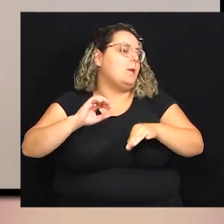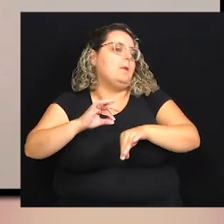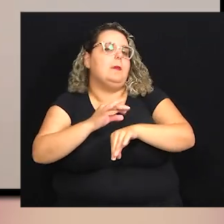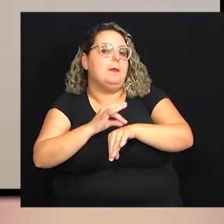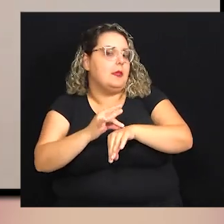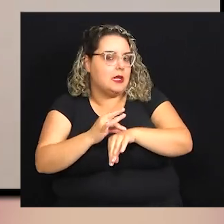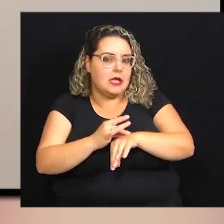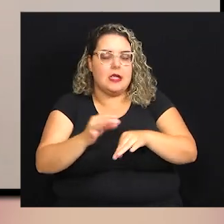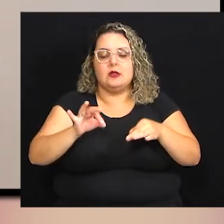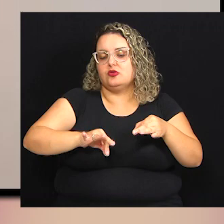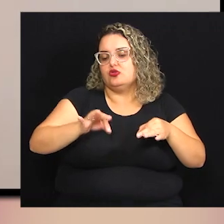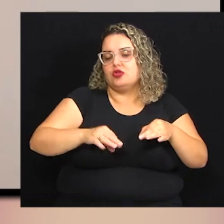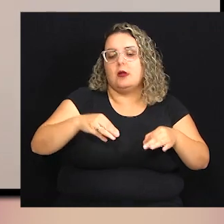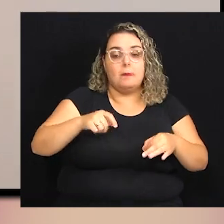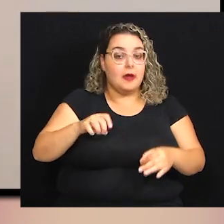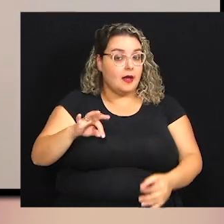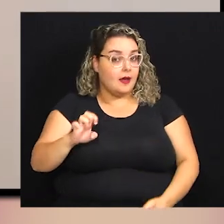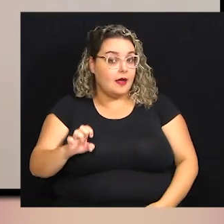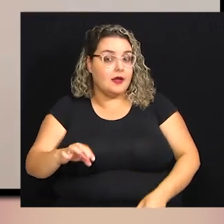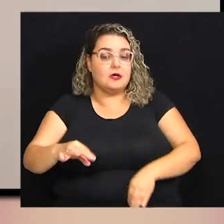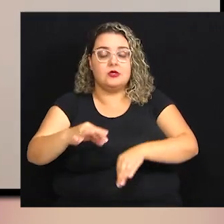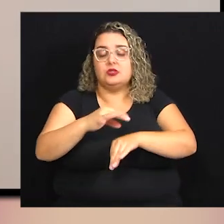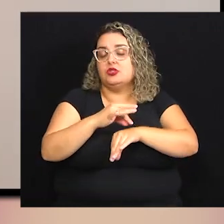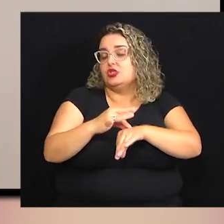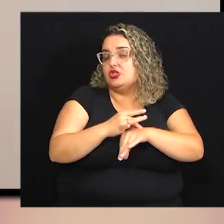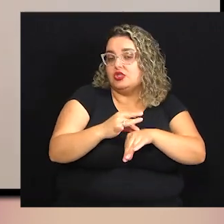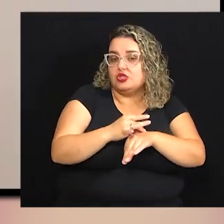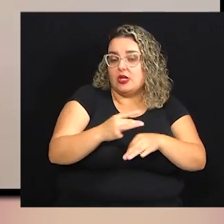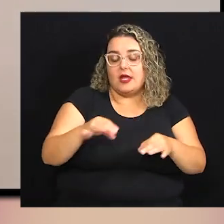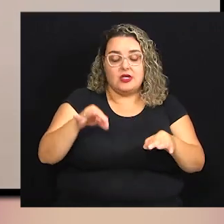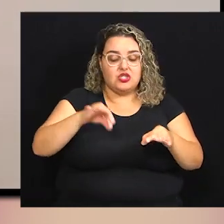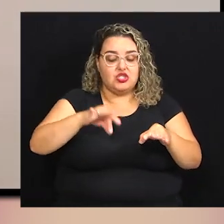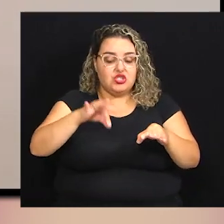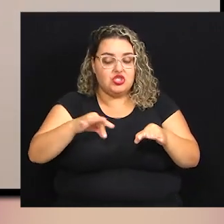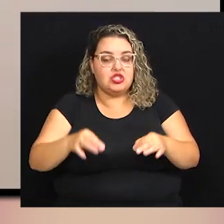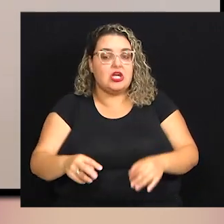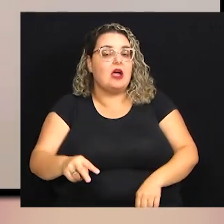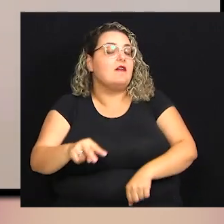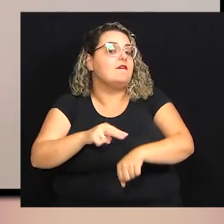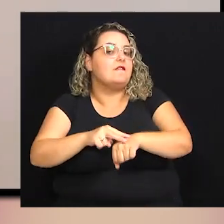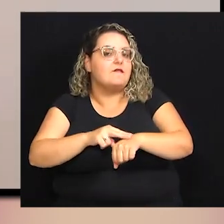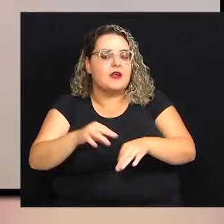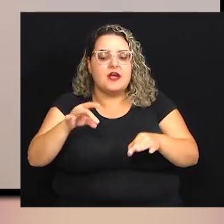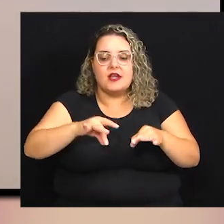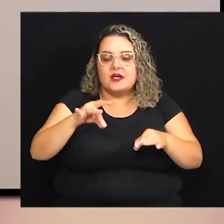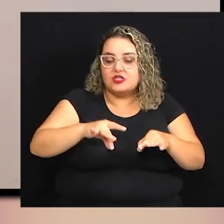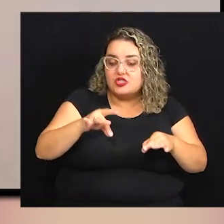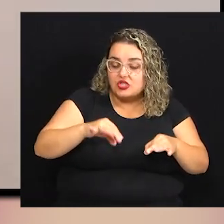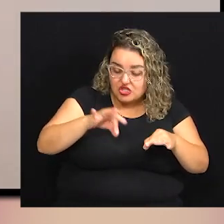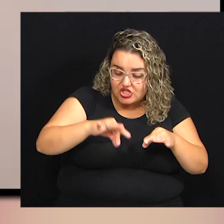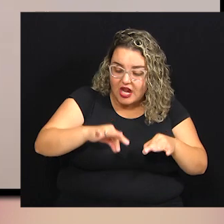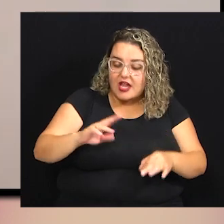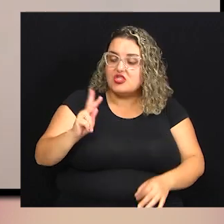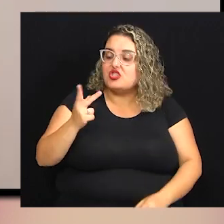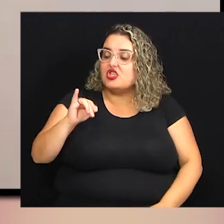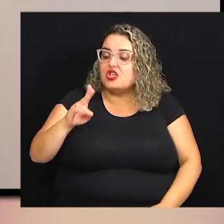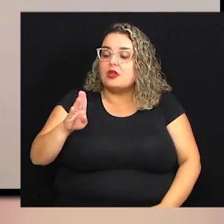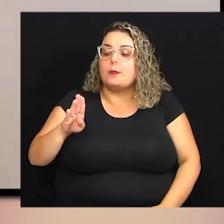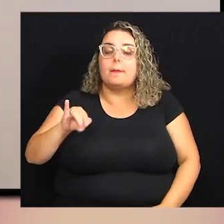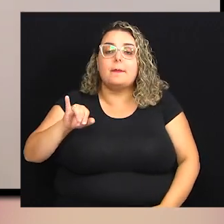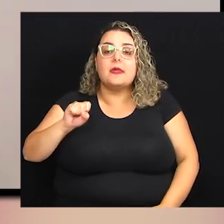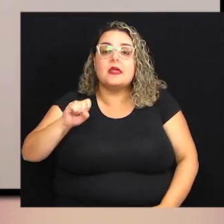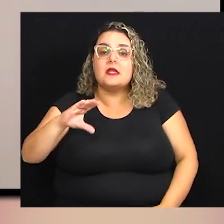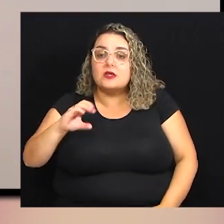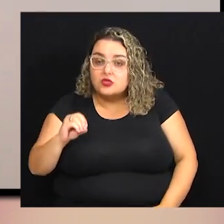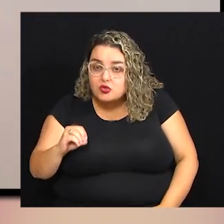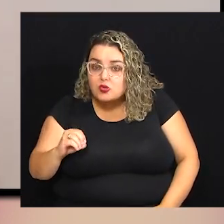chá mate, chá verde, chá de hibisco, chá de canela, esses todos